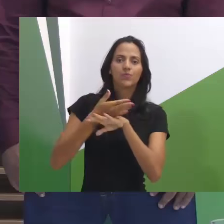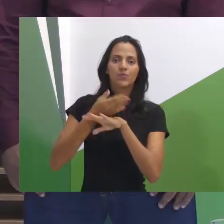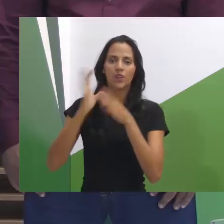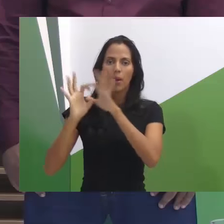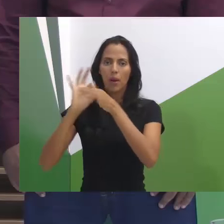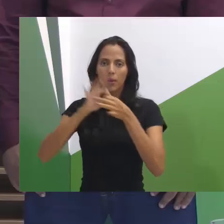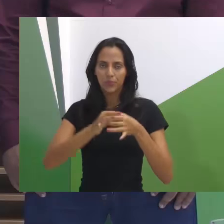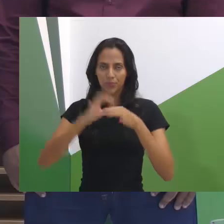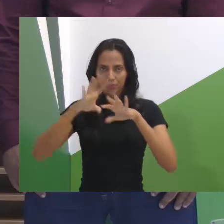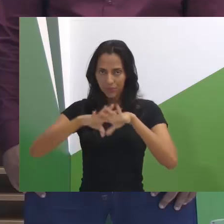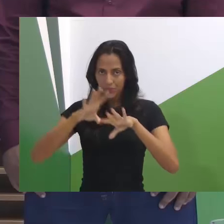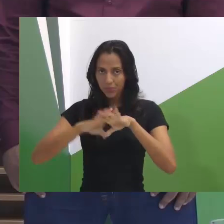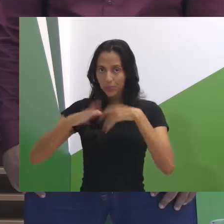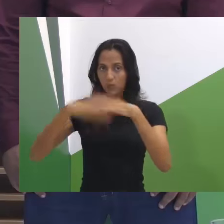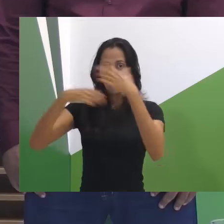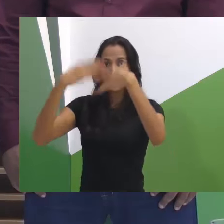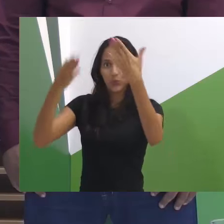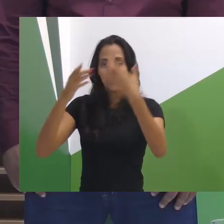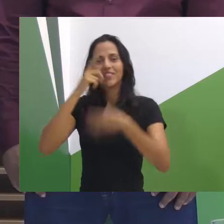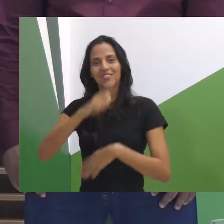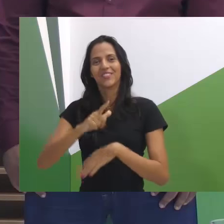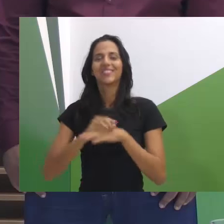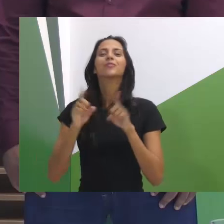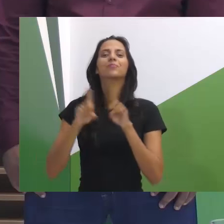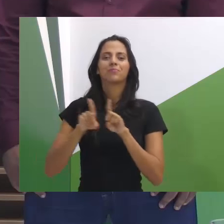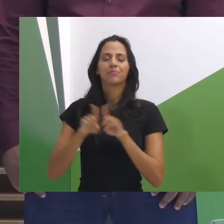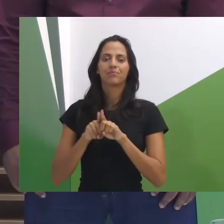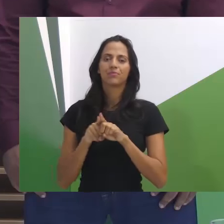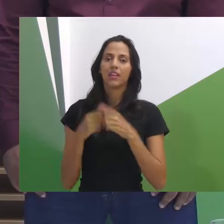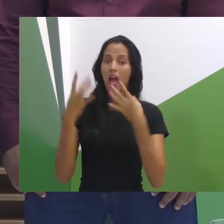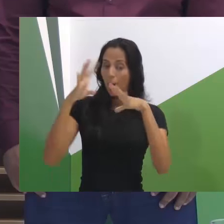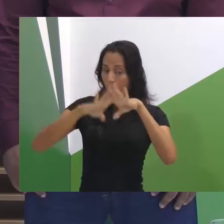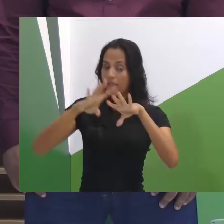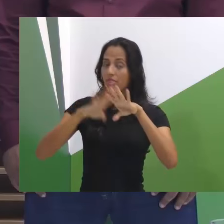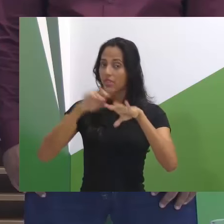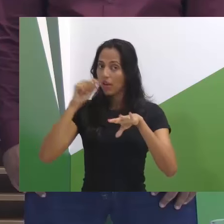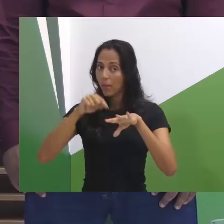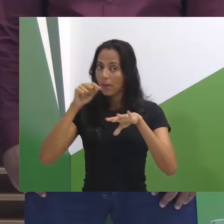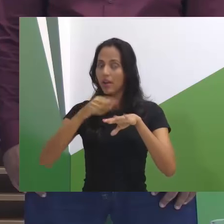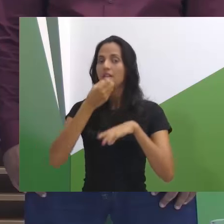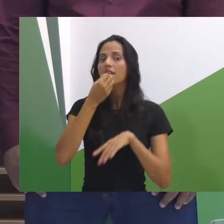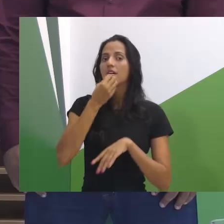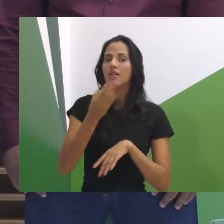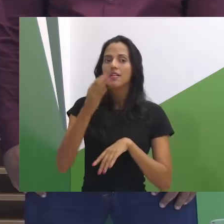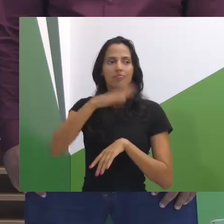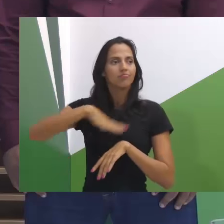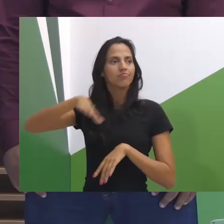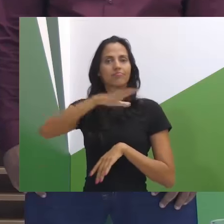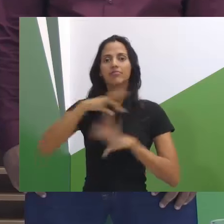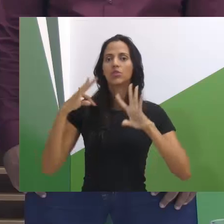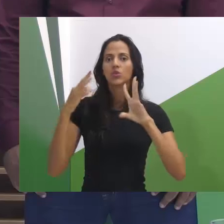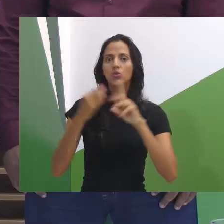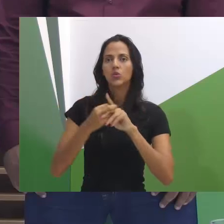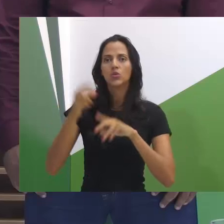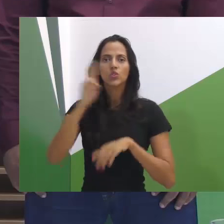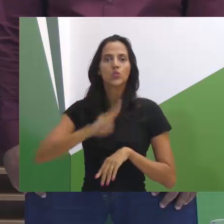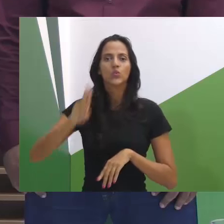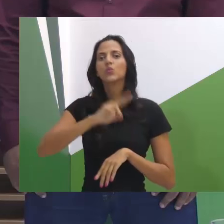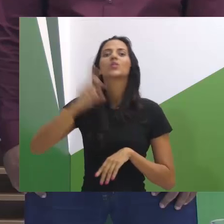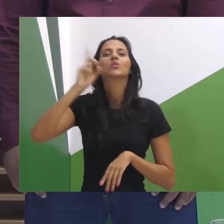no Brasil Eu costumo dizer, a gente dá muita ênfase à matemática Porque é o nosso métier, é aquilo que nós